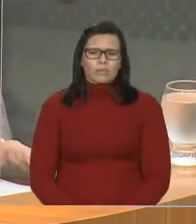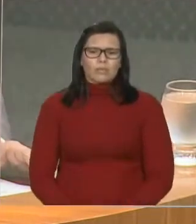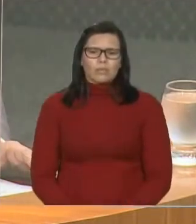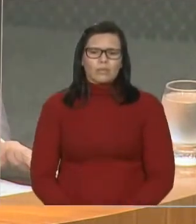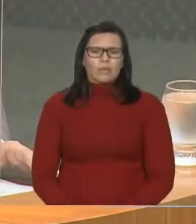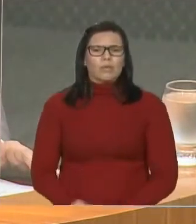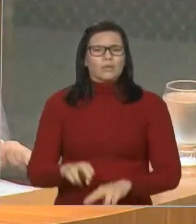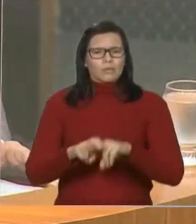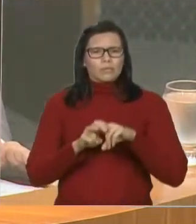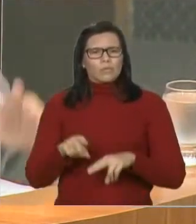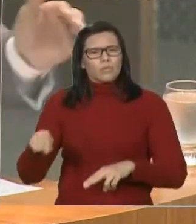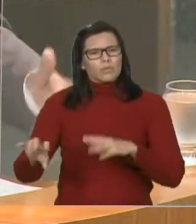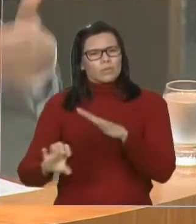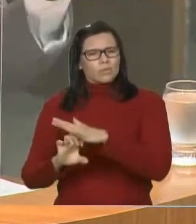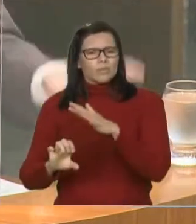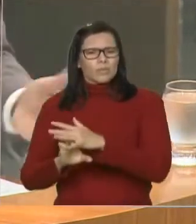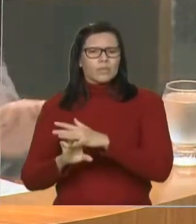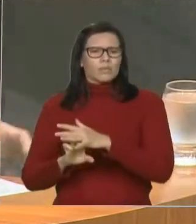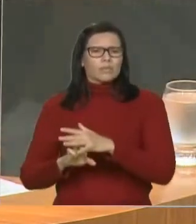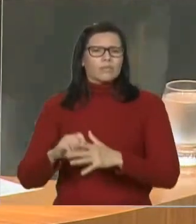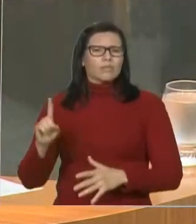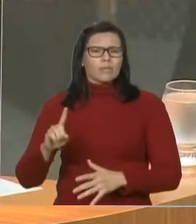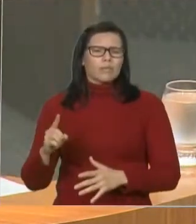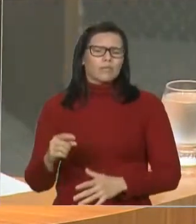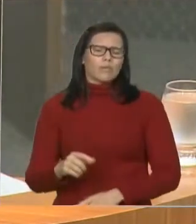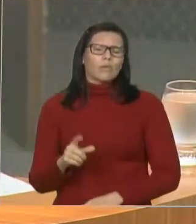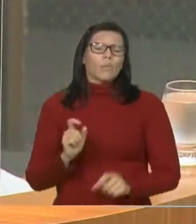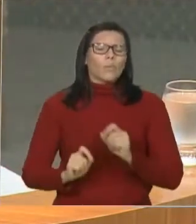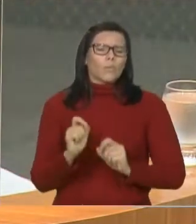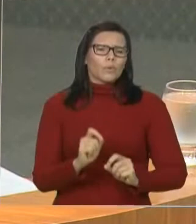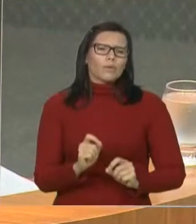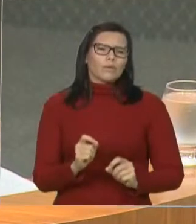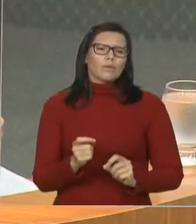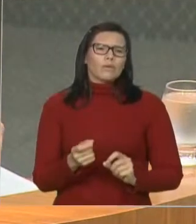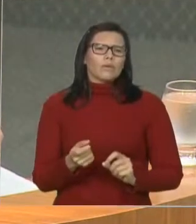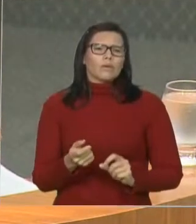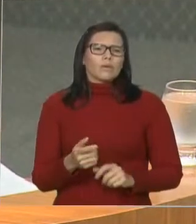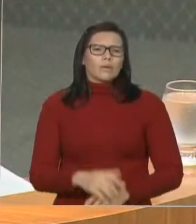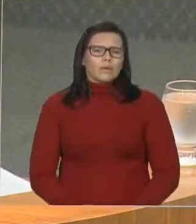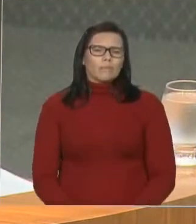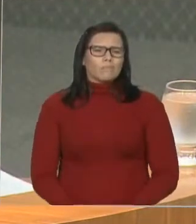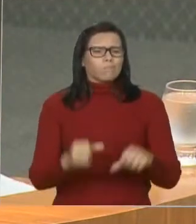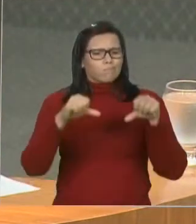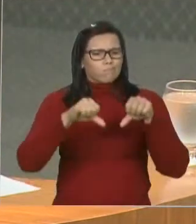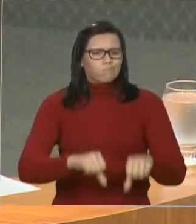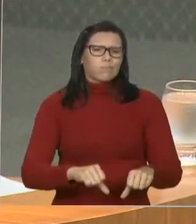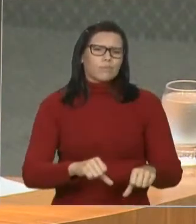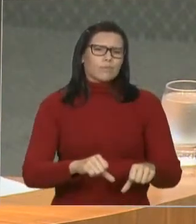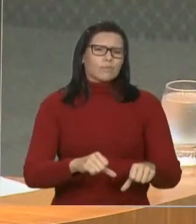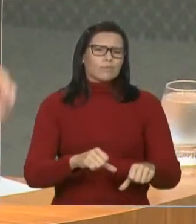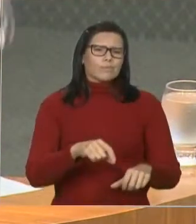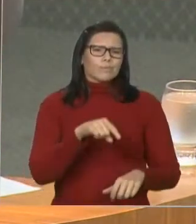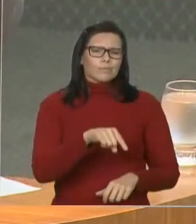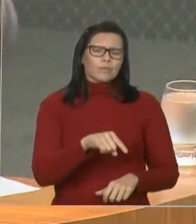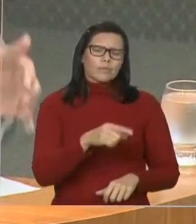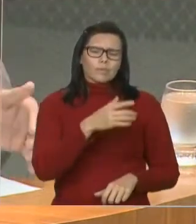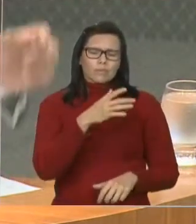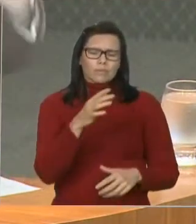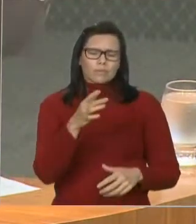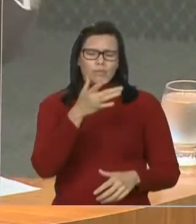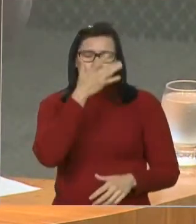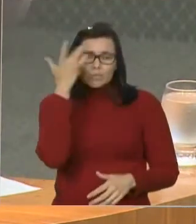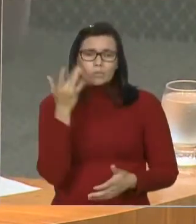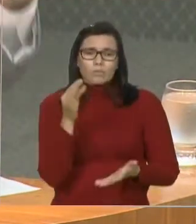dos candidatos, não penalizasse os candidatos maranhenses. Mas, no entanto, porém, todavia, o que foi